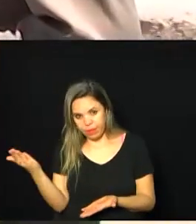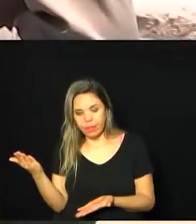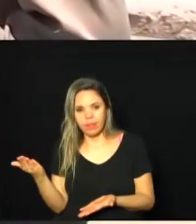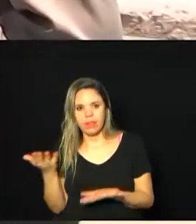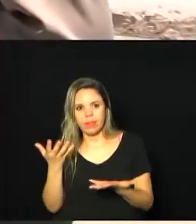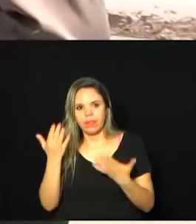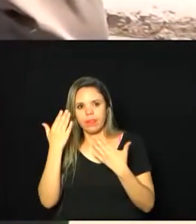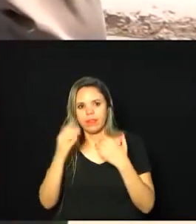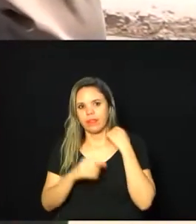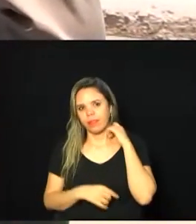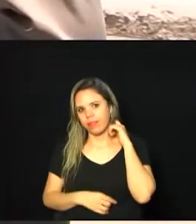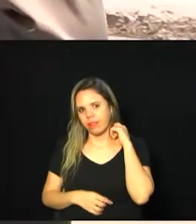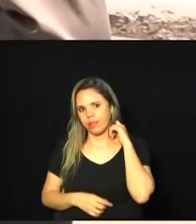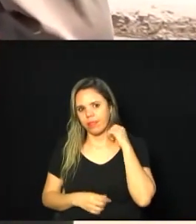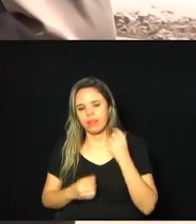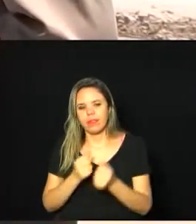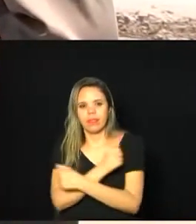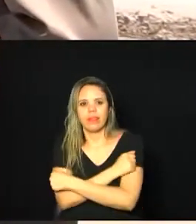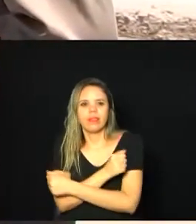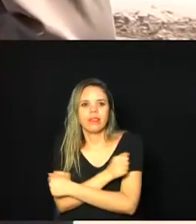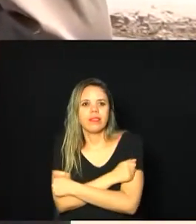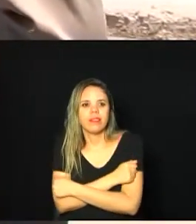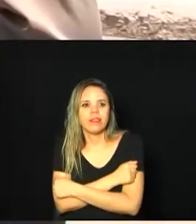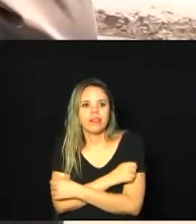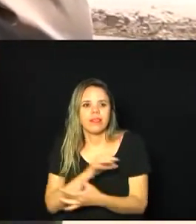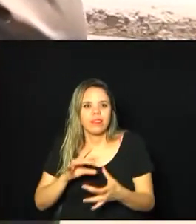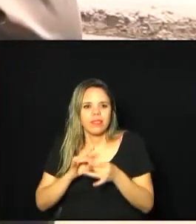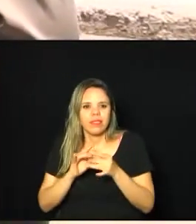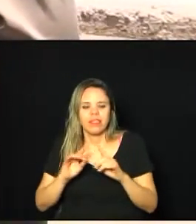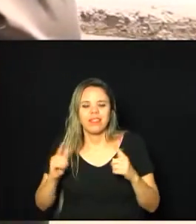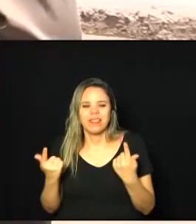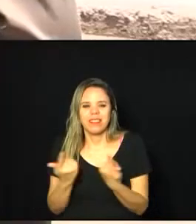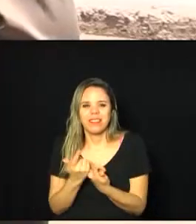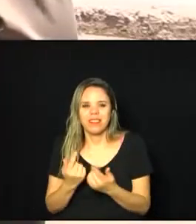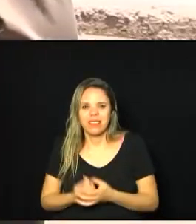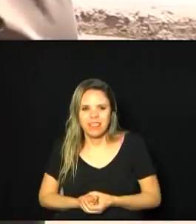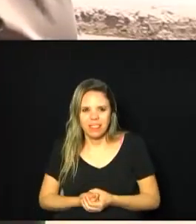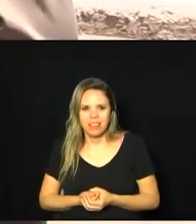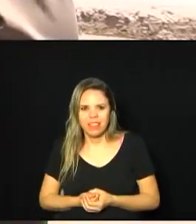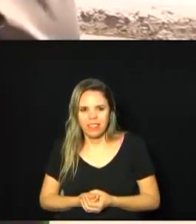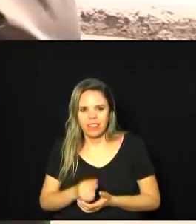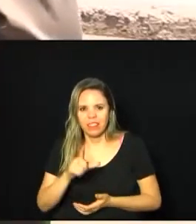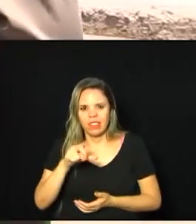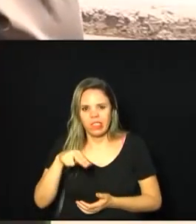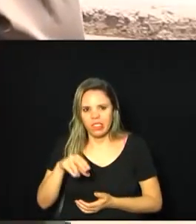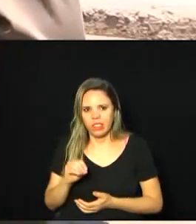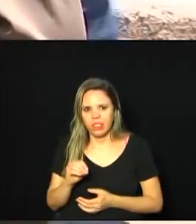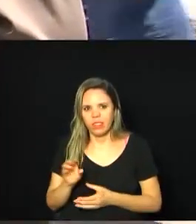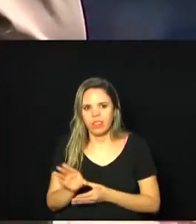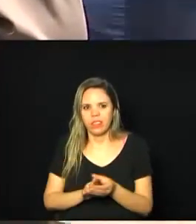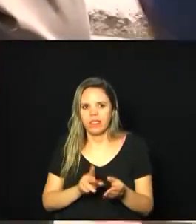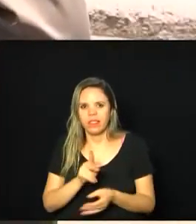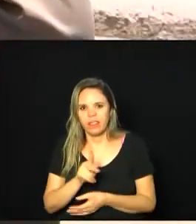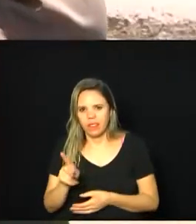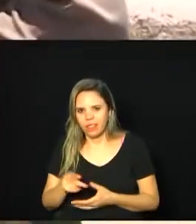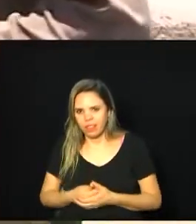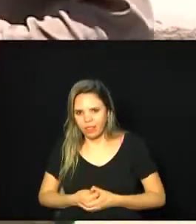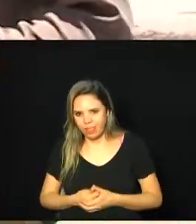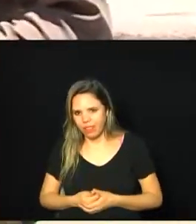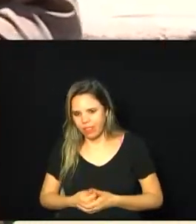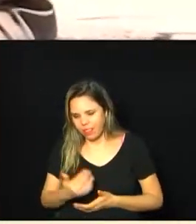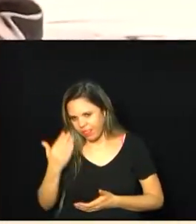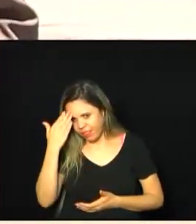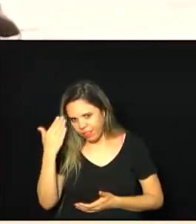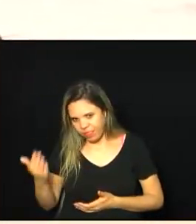quero agradecer também, mandar um abraço para os meus parceiros do grupo, né? E para o Luciano, nosso orientador aí.